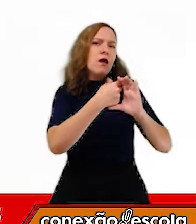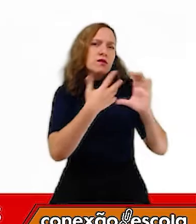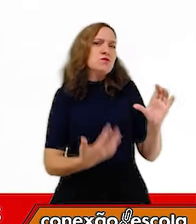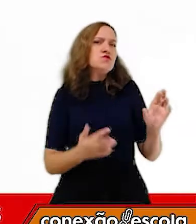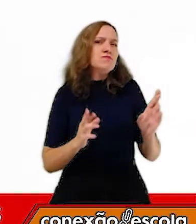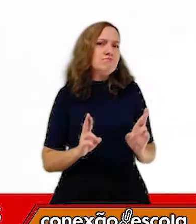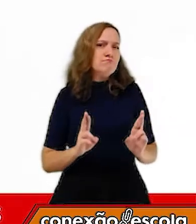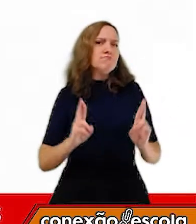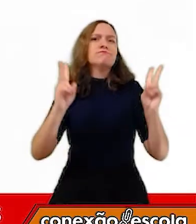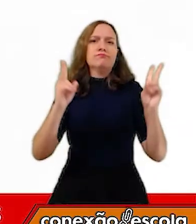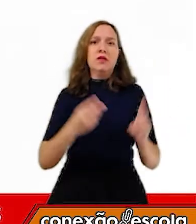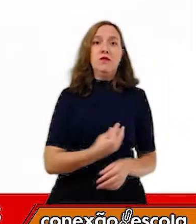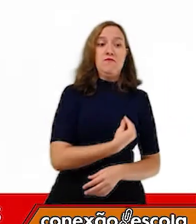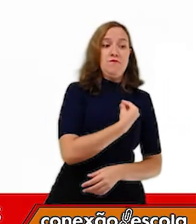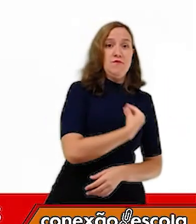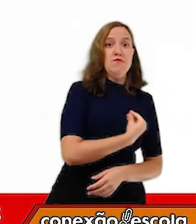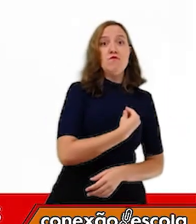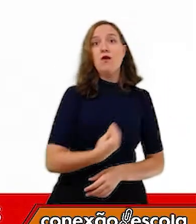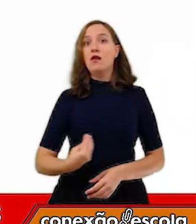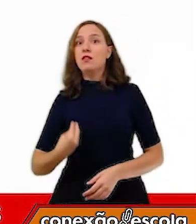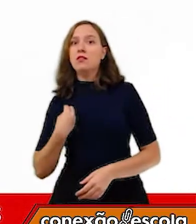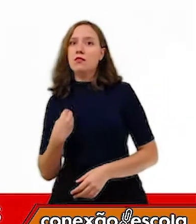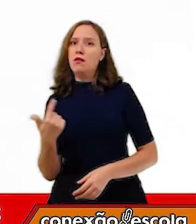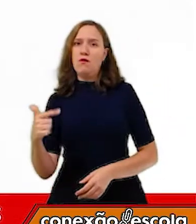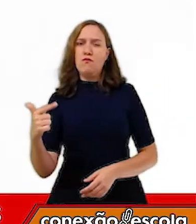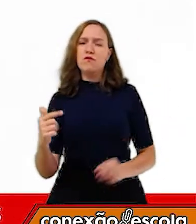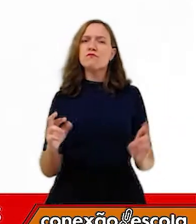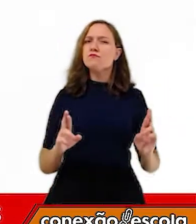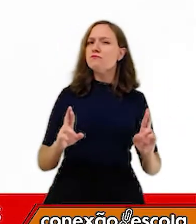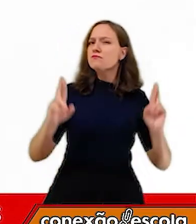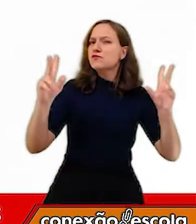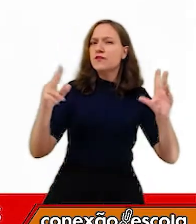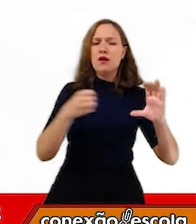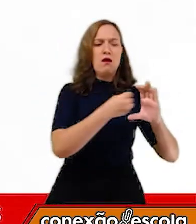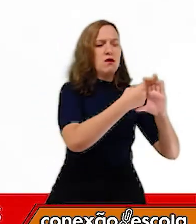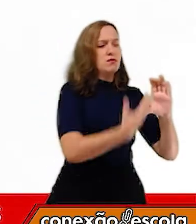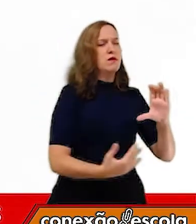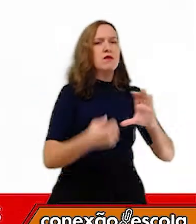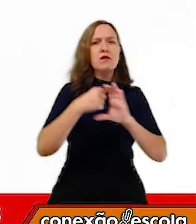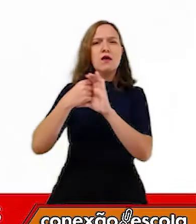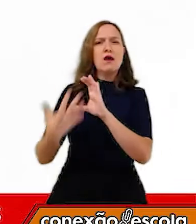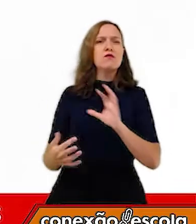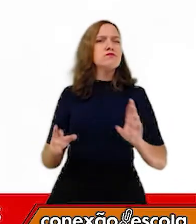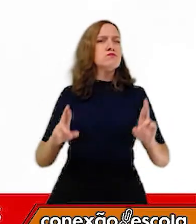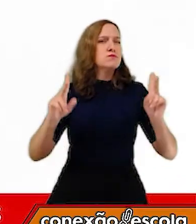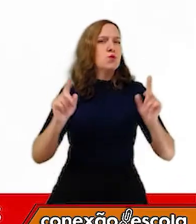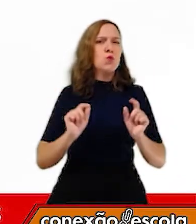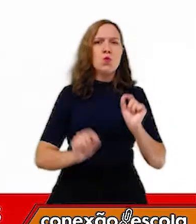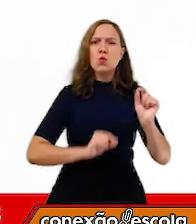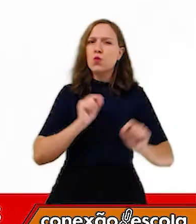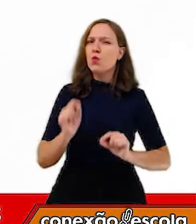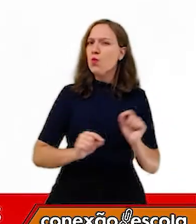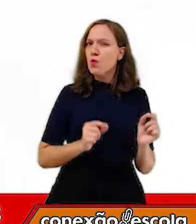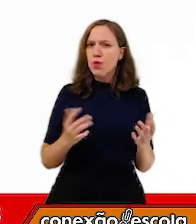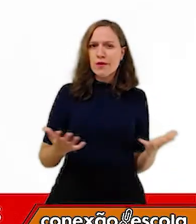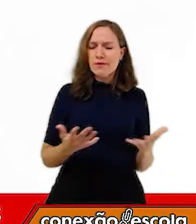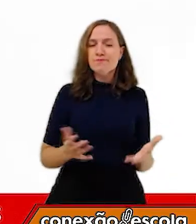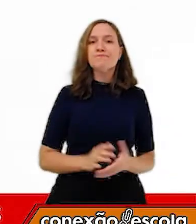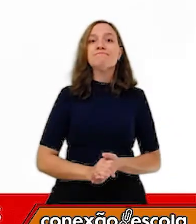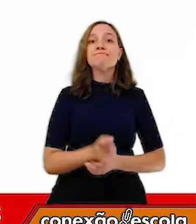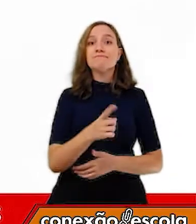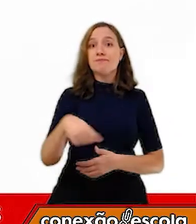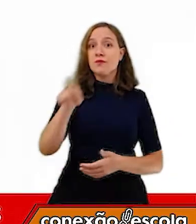que diferenciam os seres vivos de elementos não vivos. Então, vocês vão